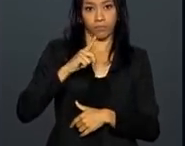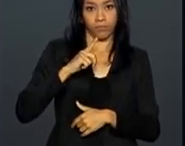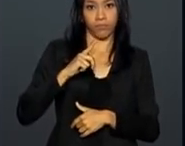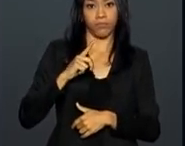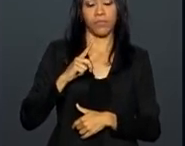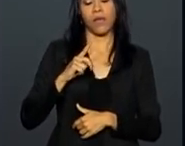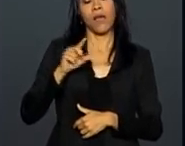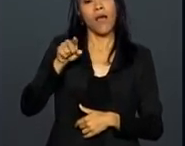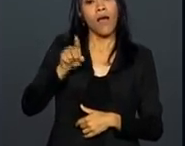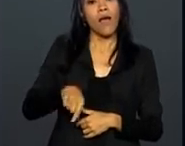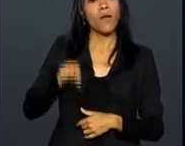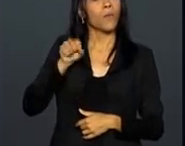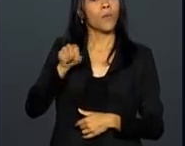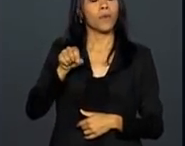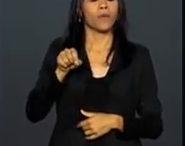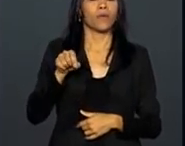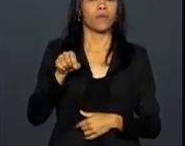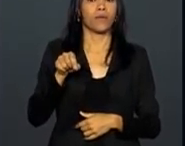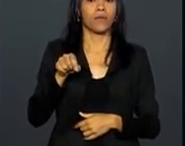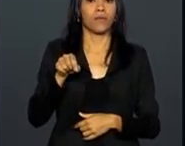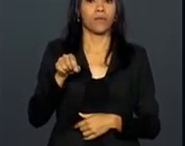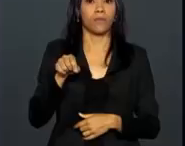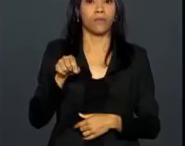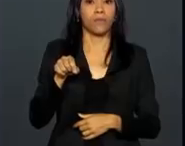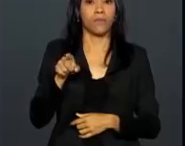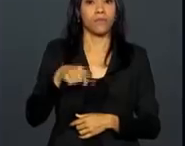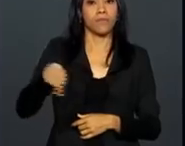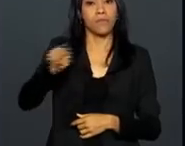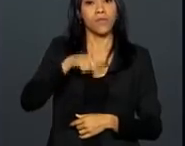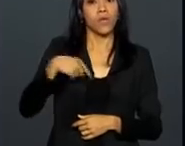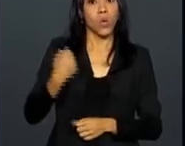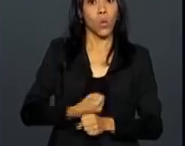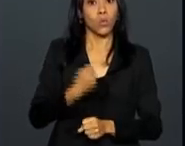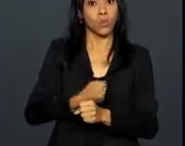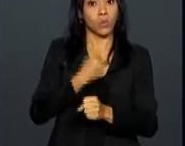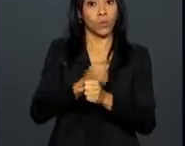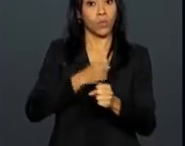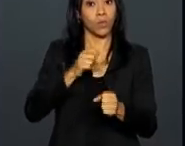trata-se de construir nosso primeiro